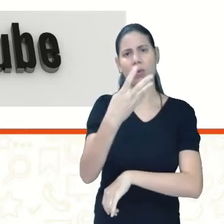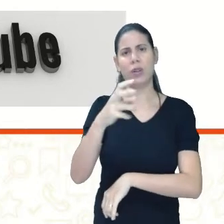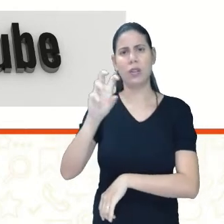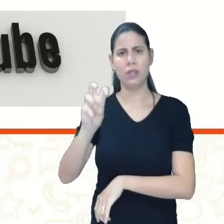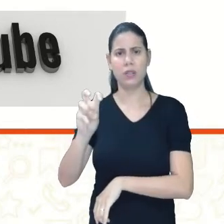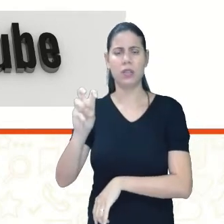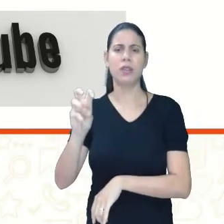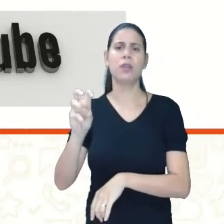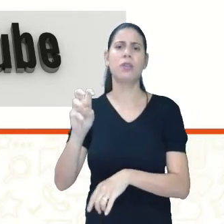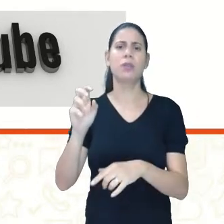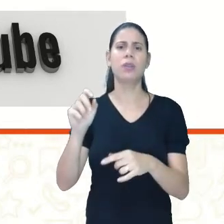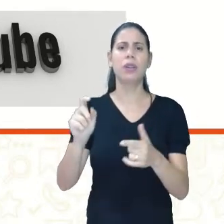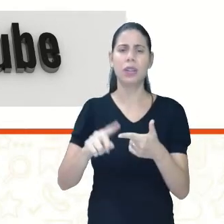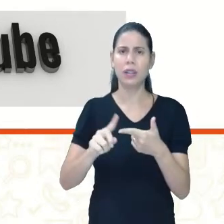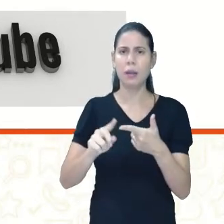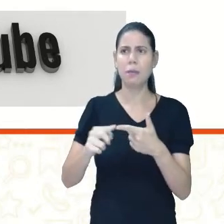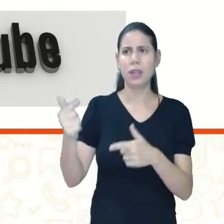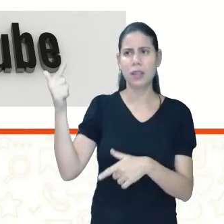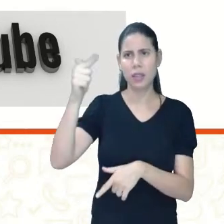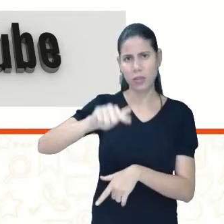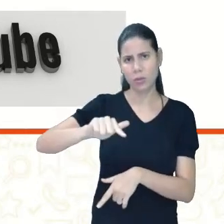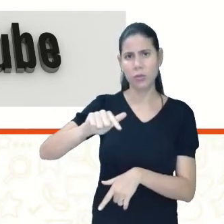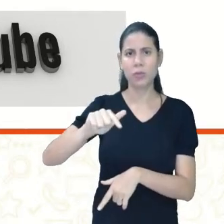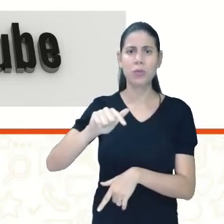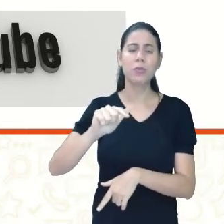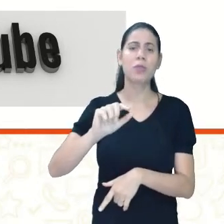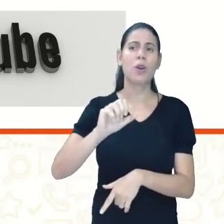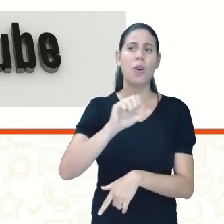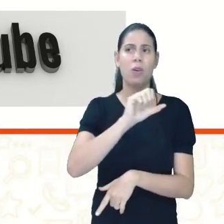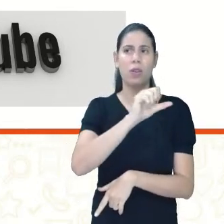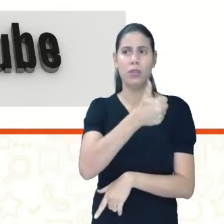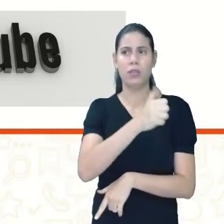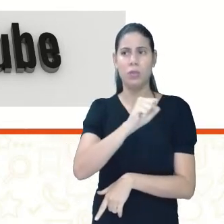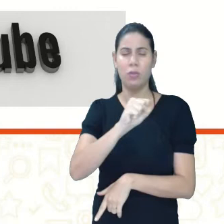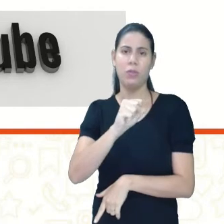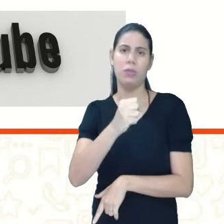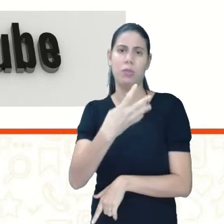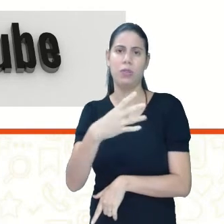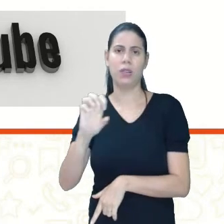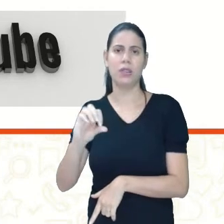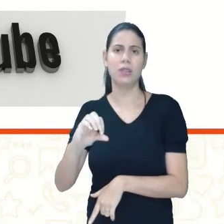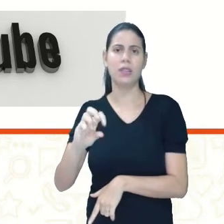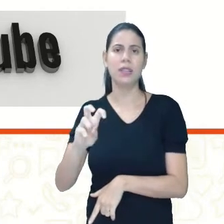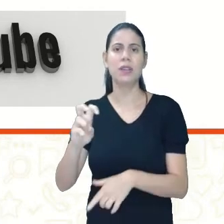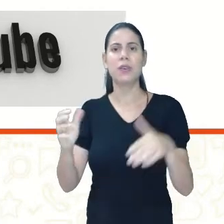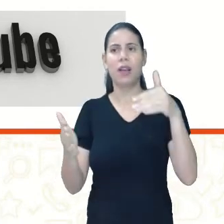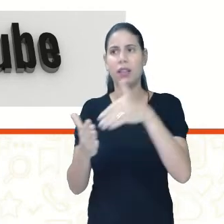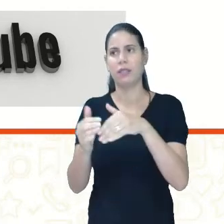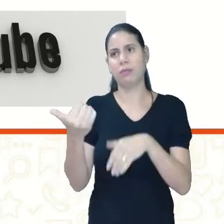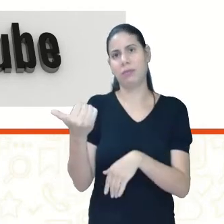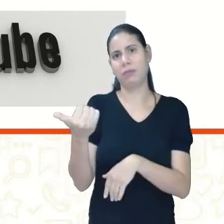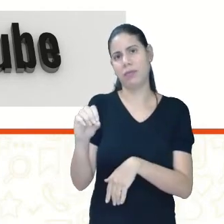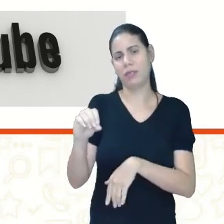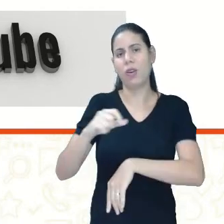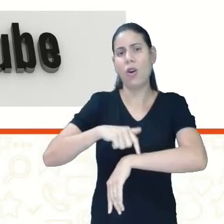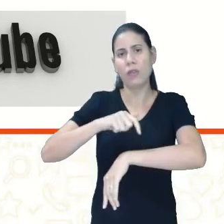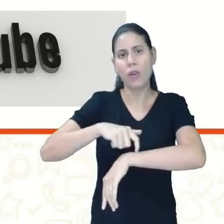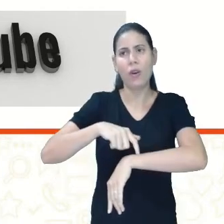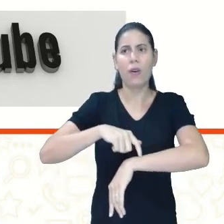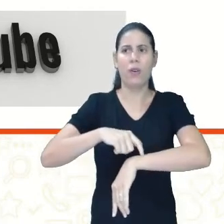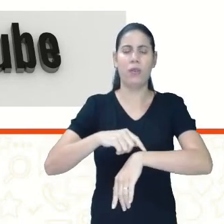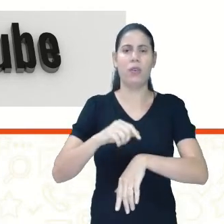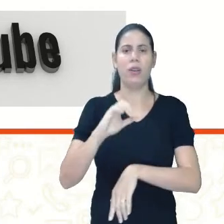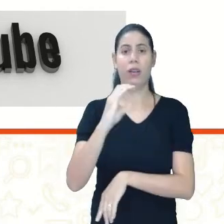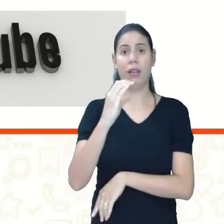reprise, que acontece 18h45 às 19h, no canal 10.2 e também